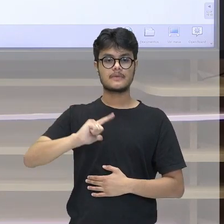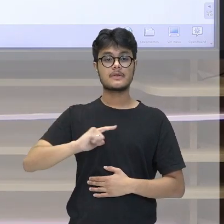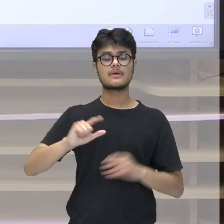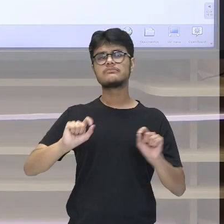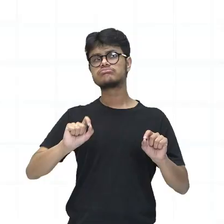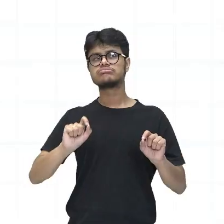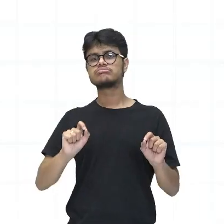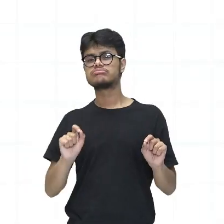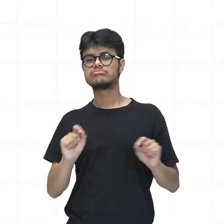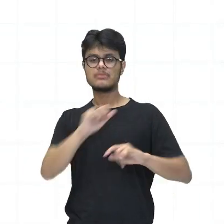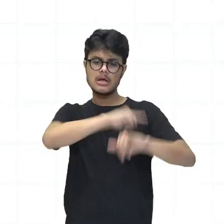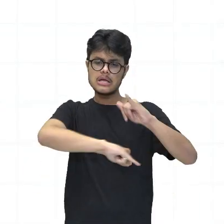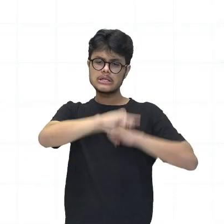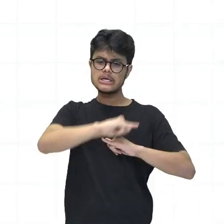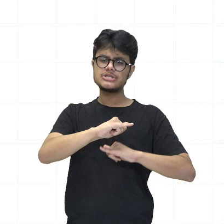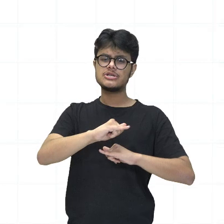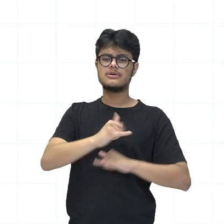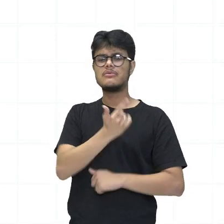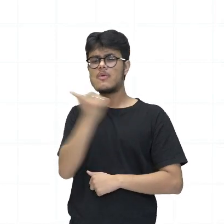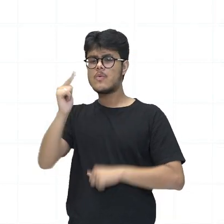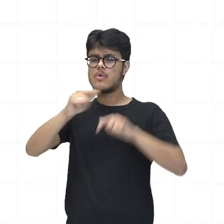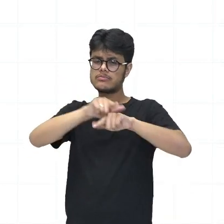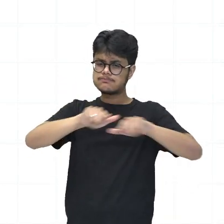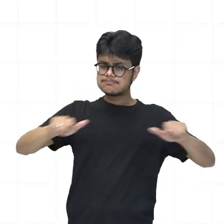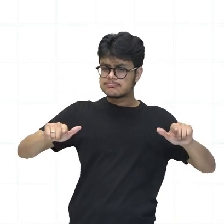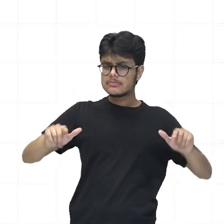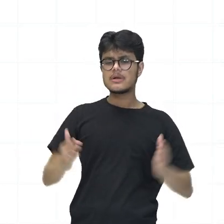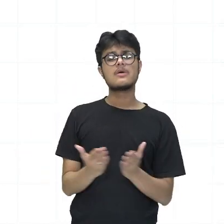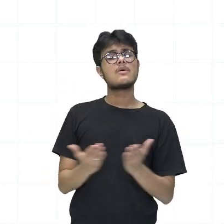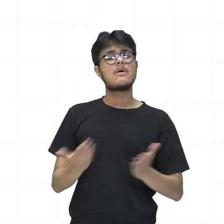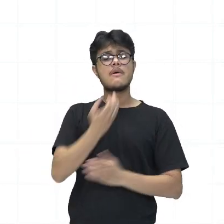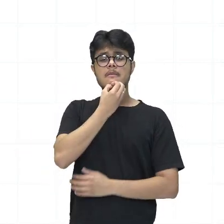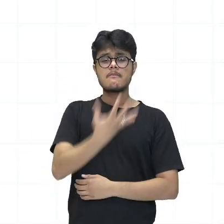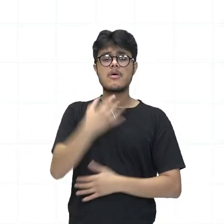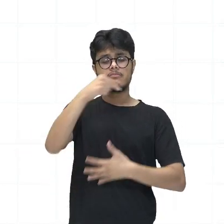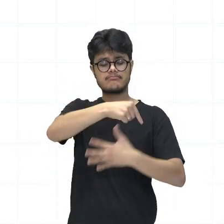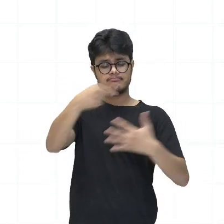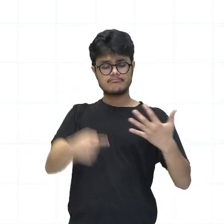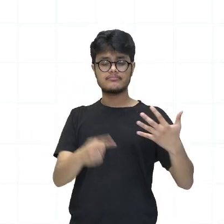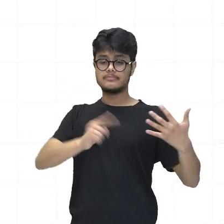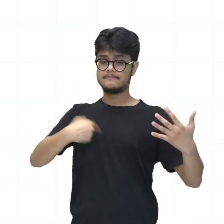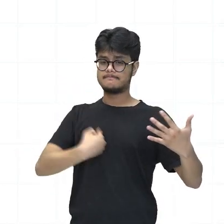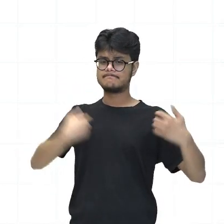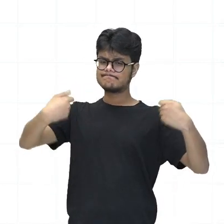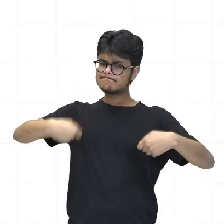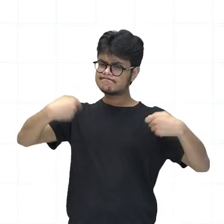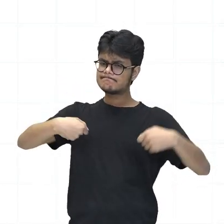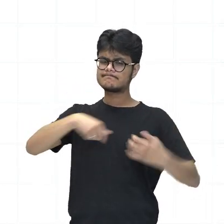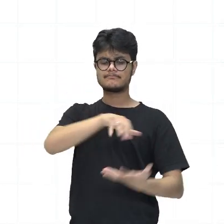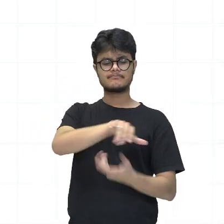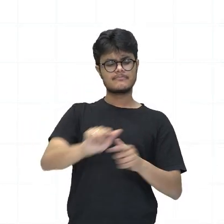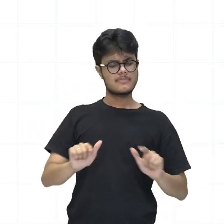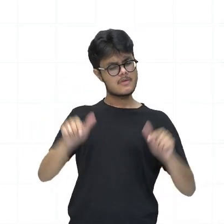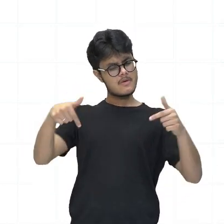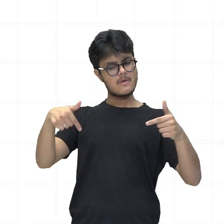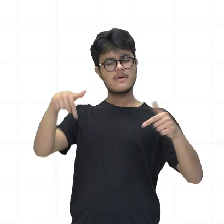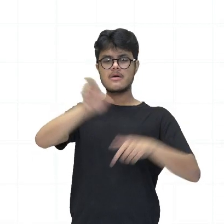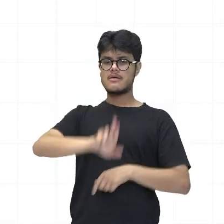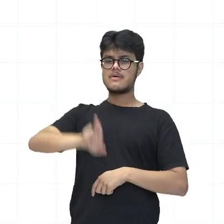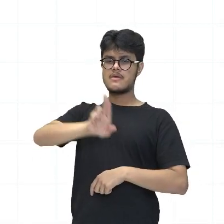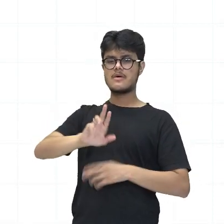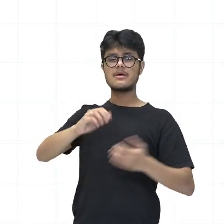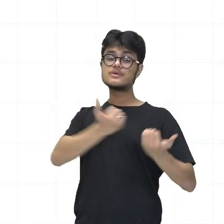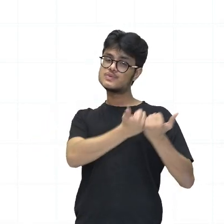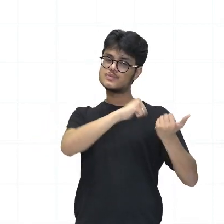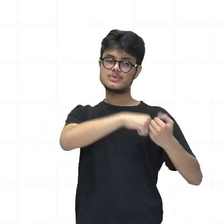da energia alternativa, lembrando que a energia alternativa é o que a gente precisa pôr em prática para substituir